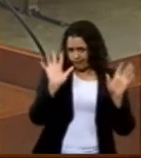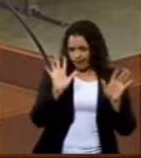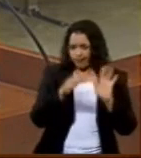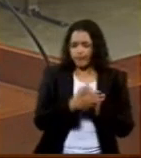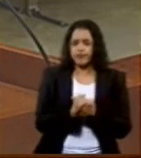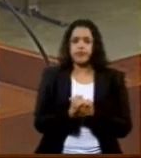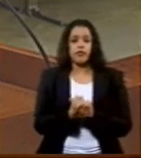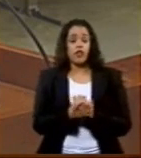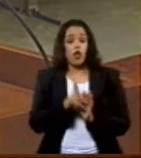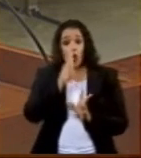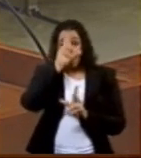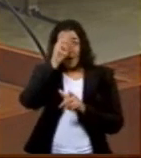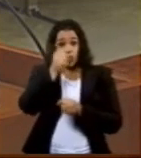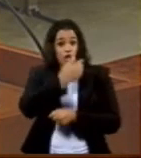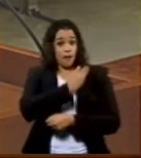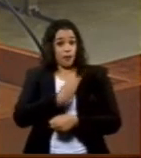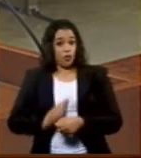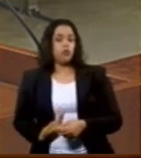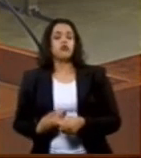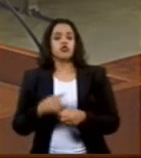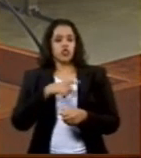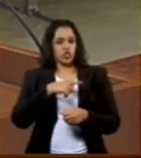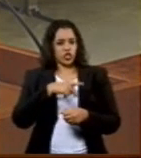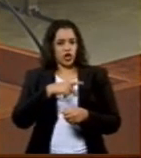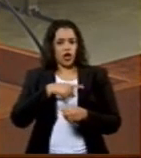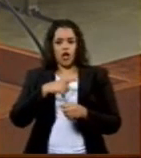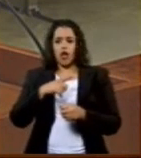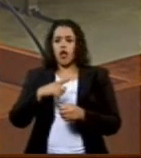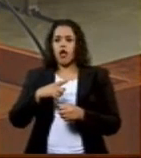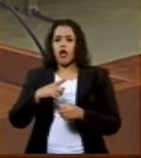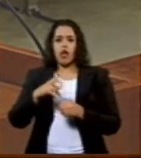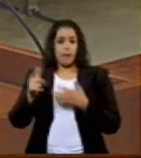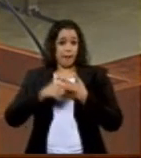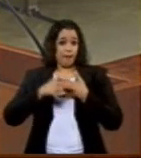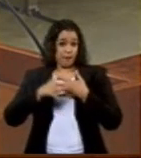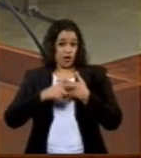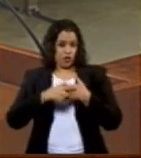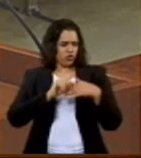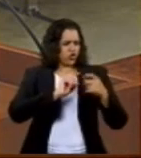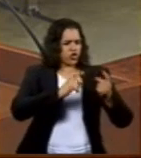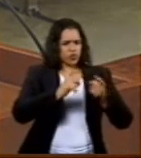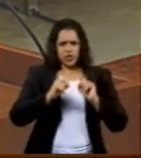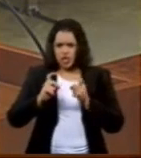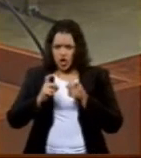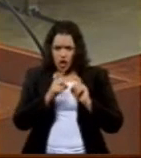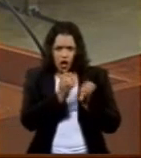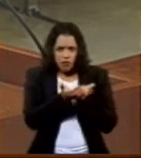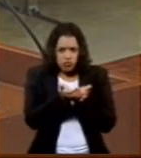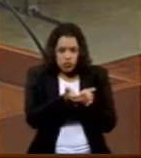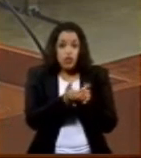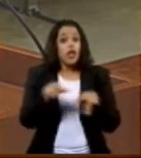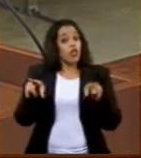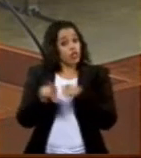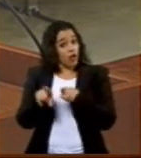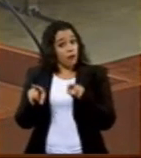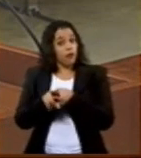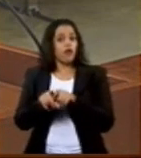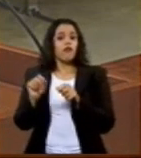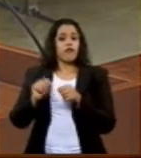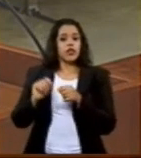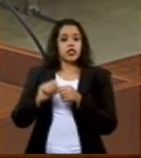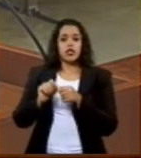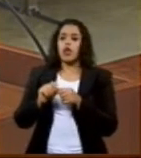o poder público exercia as funções de autoridade portuária, de administração portuária e também praticava as